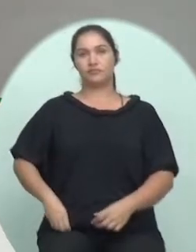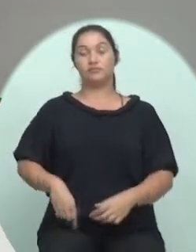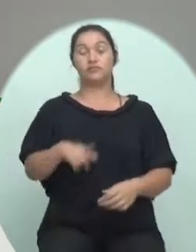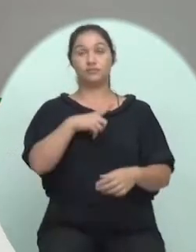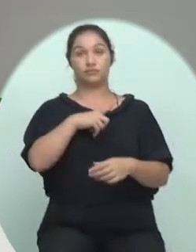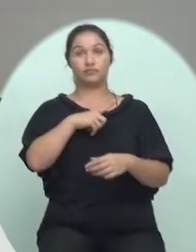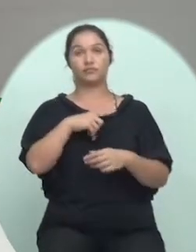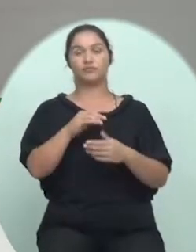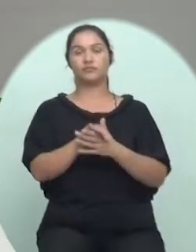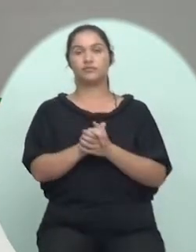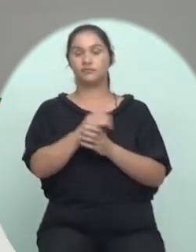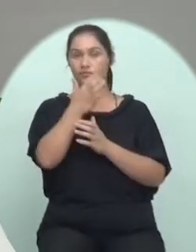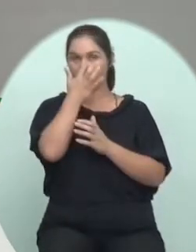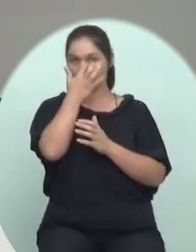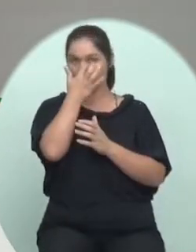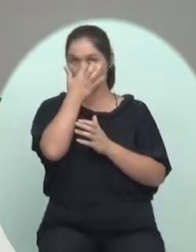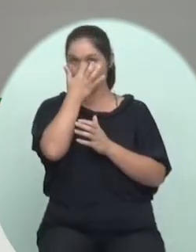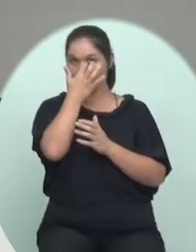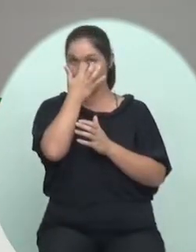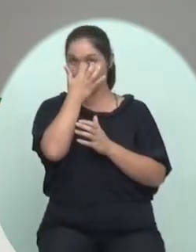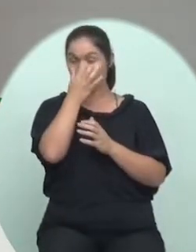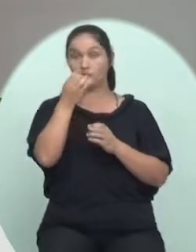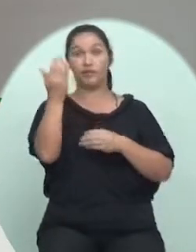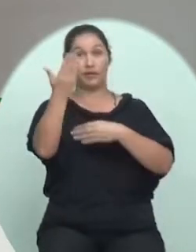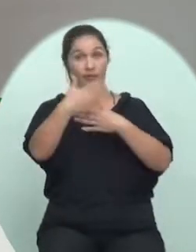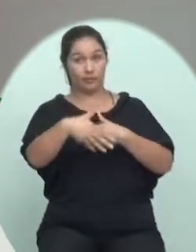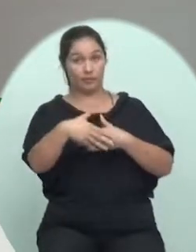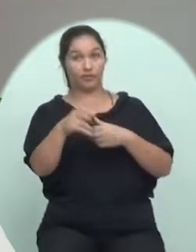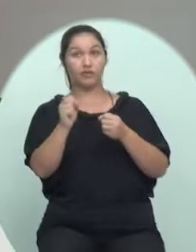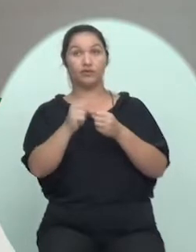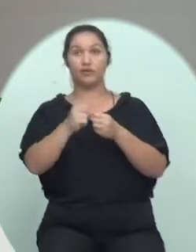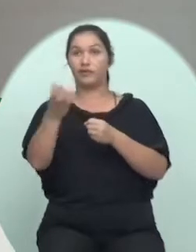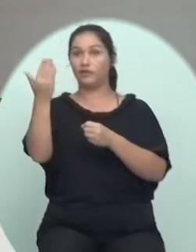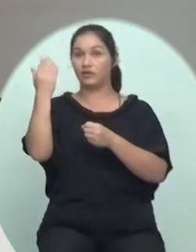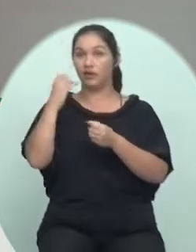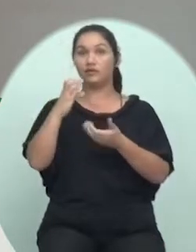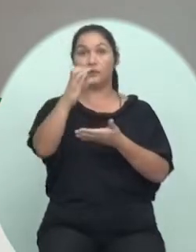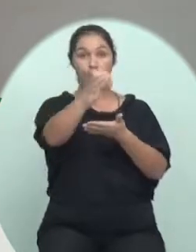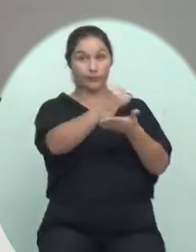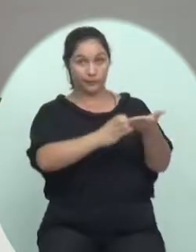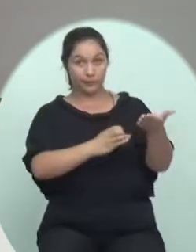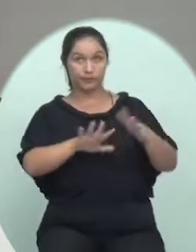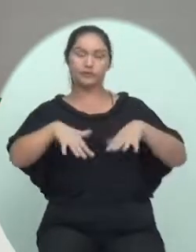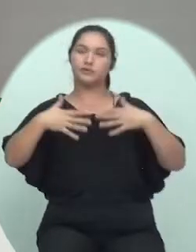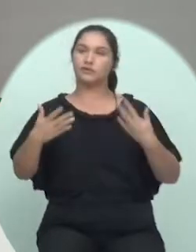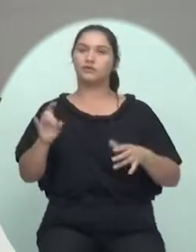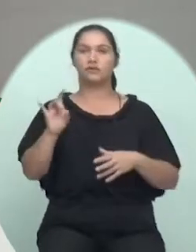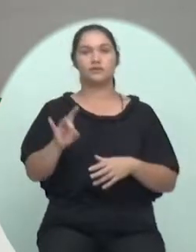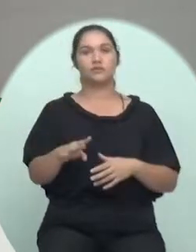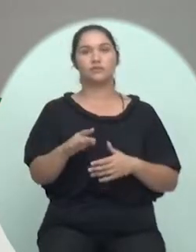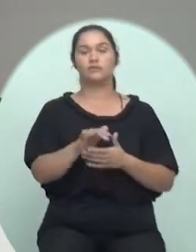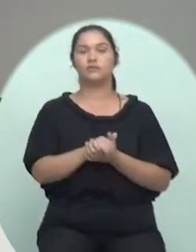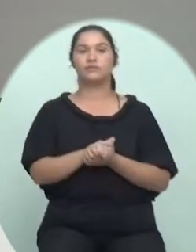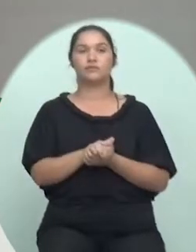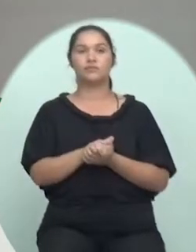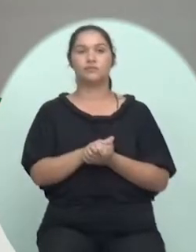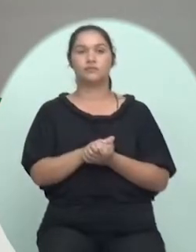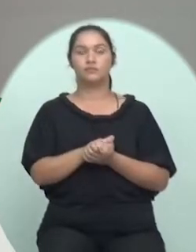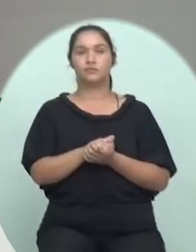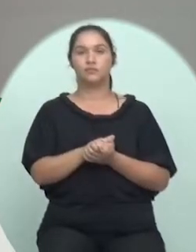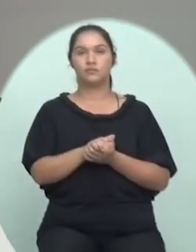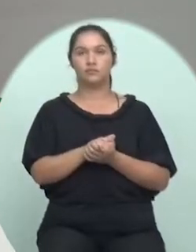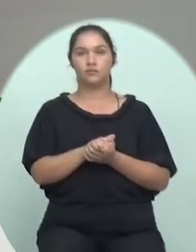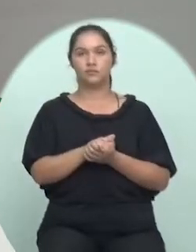o que necessita sim fazer uma logística de como será feita essa alocação e essa